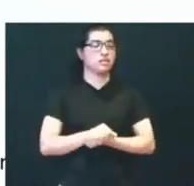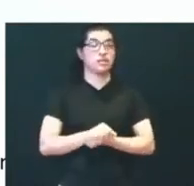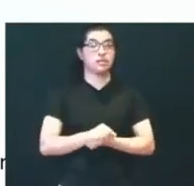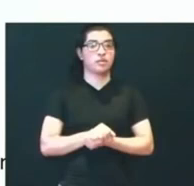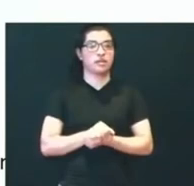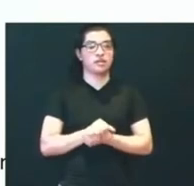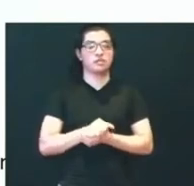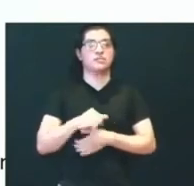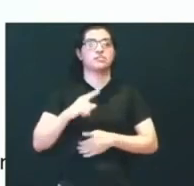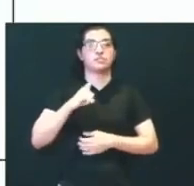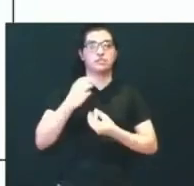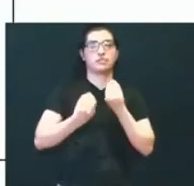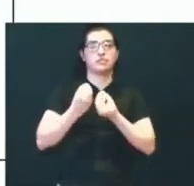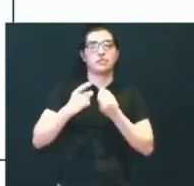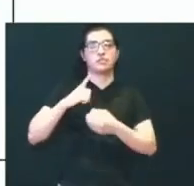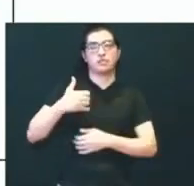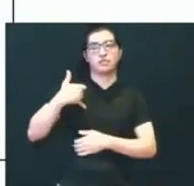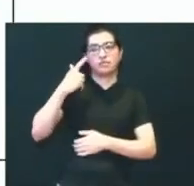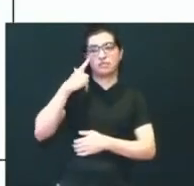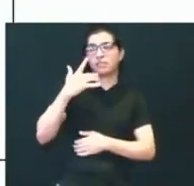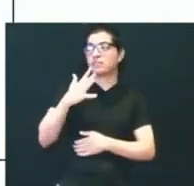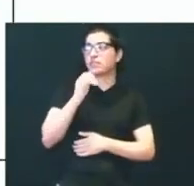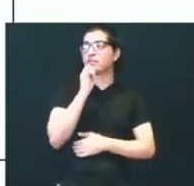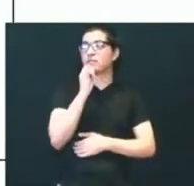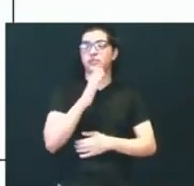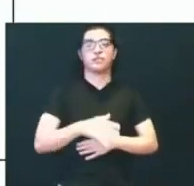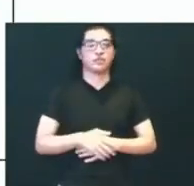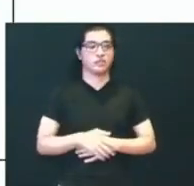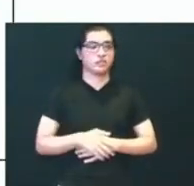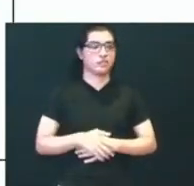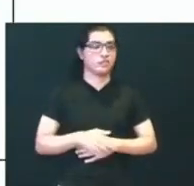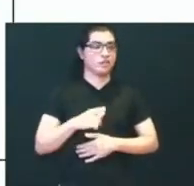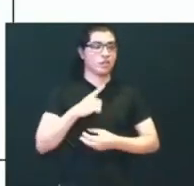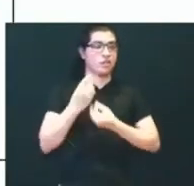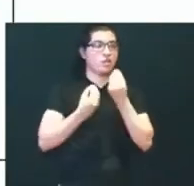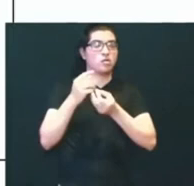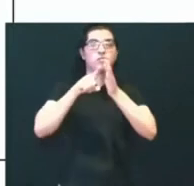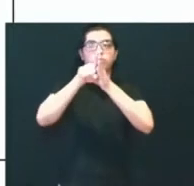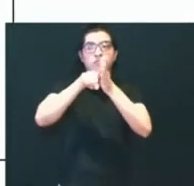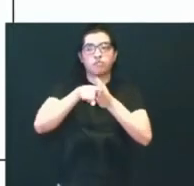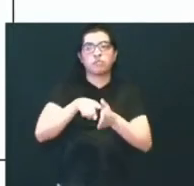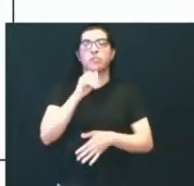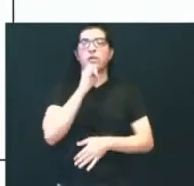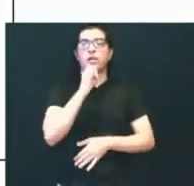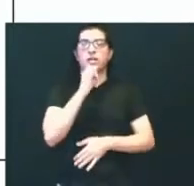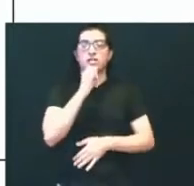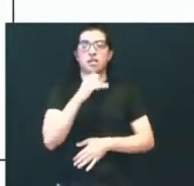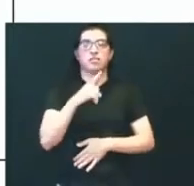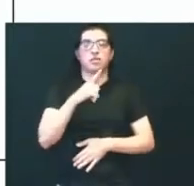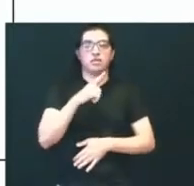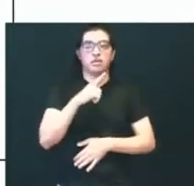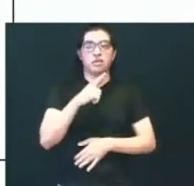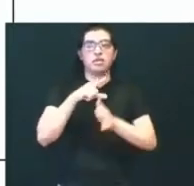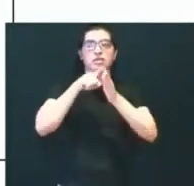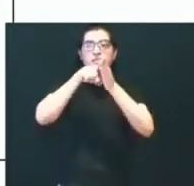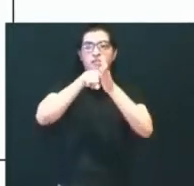65, 67 anos. E os exames que a gente faz, né, como eu estava falando, a partir do exame